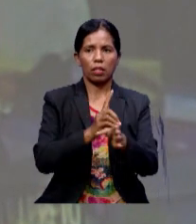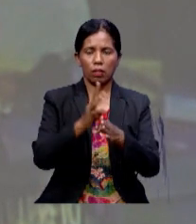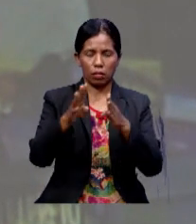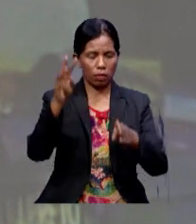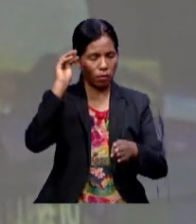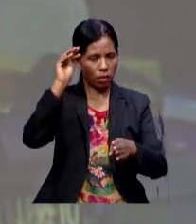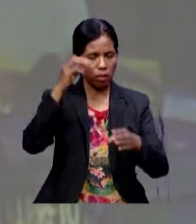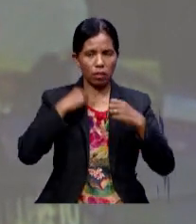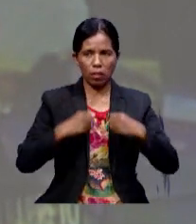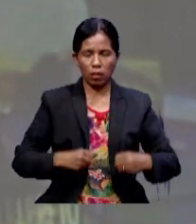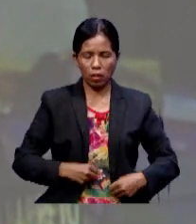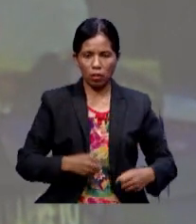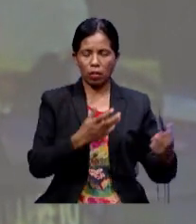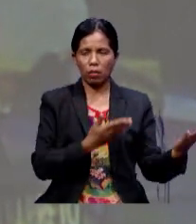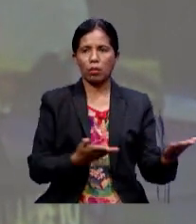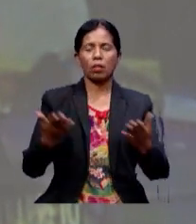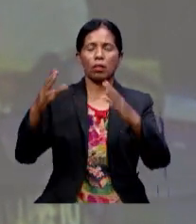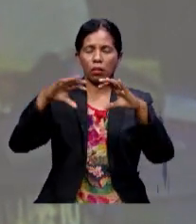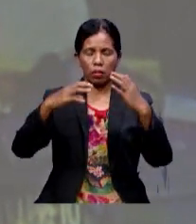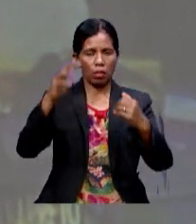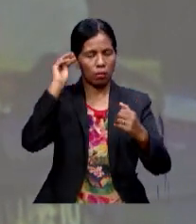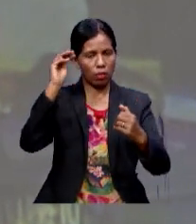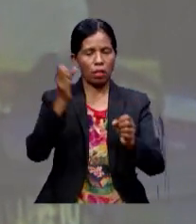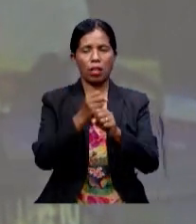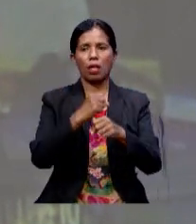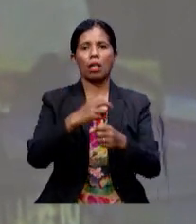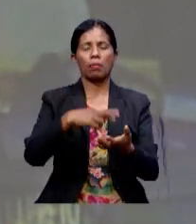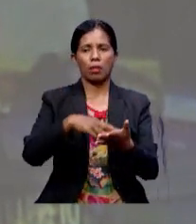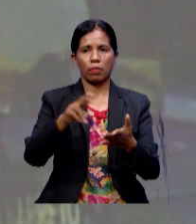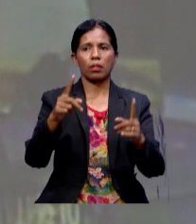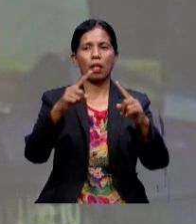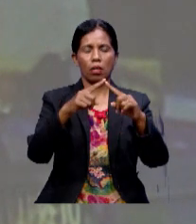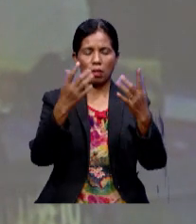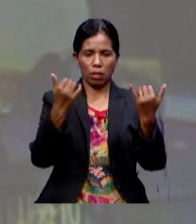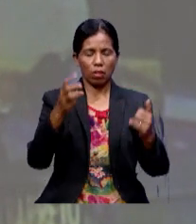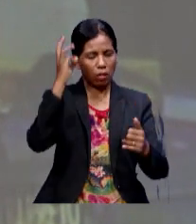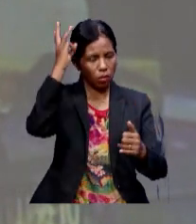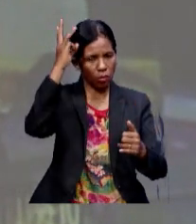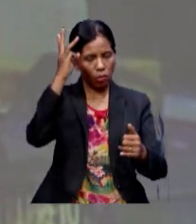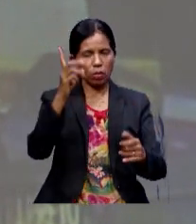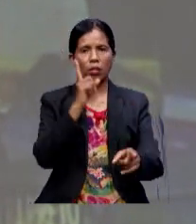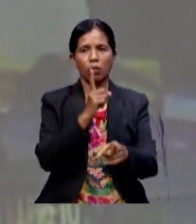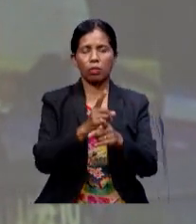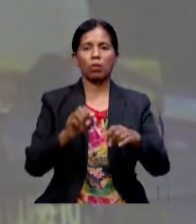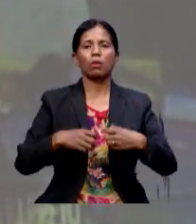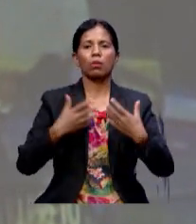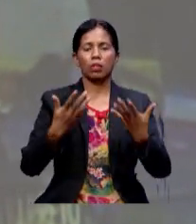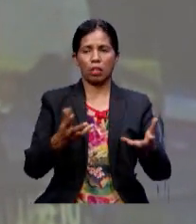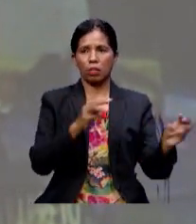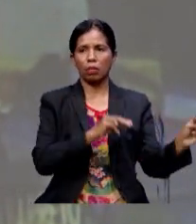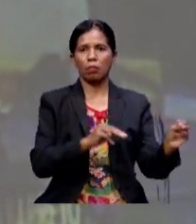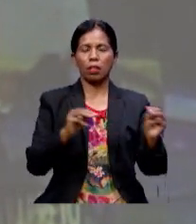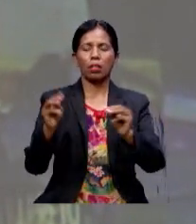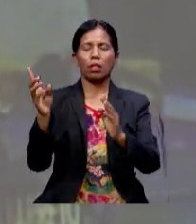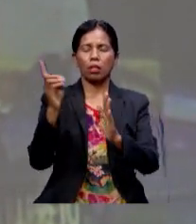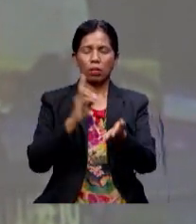ministério Saudi, lore ba iha conselho ministro halo aprovação. E agora nia preocupa liu fali maka o insato muda médico sira